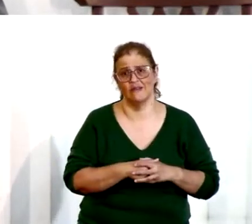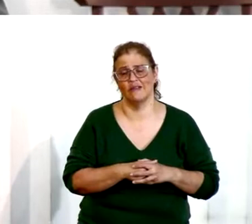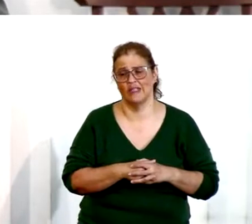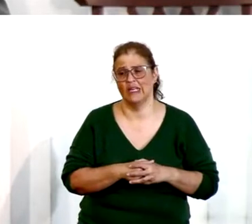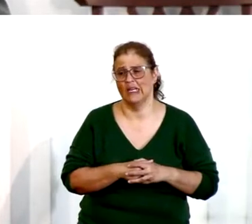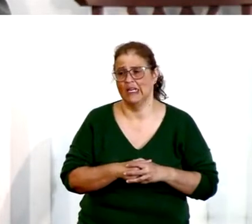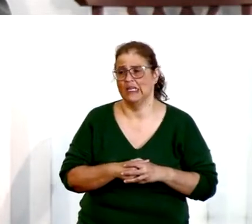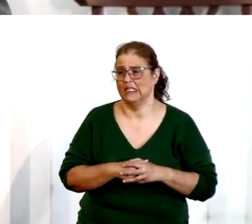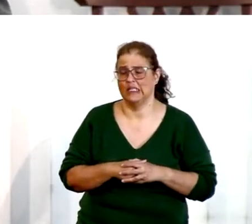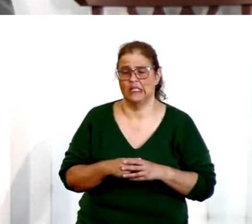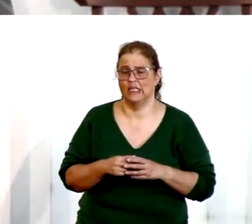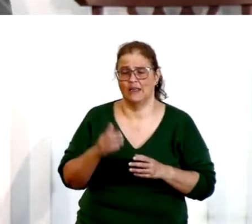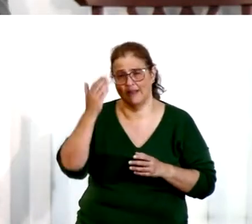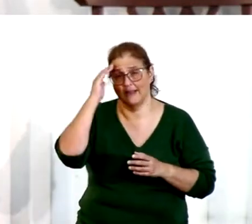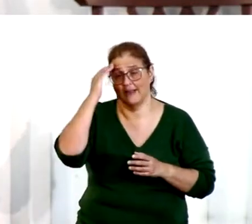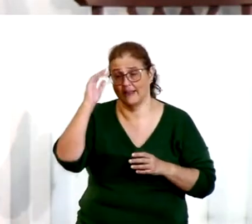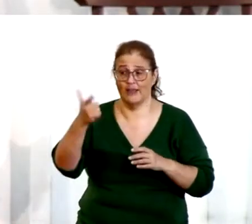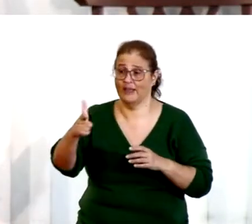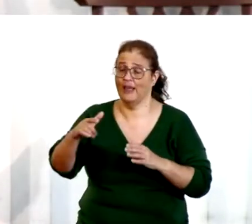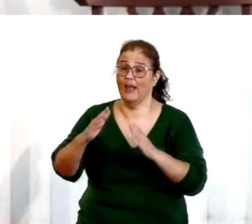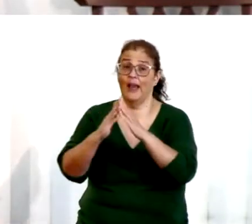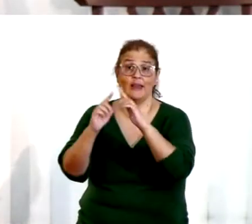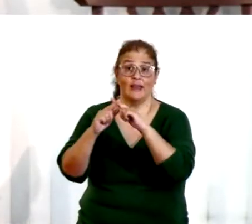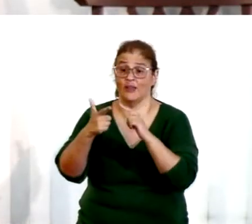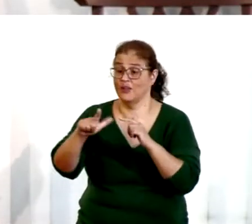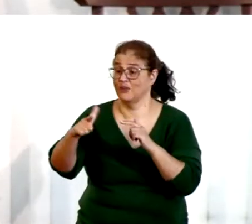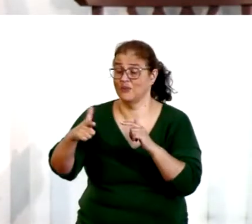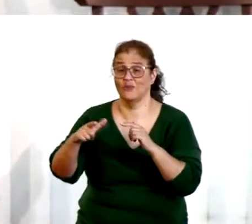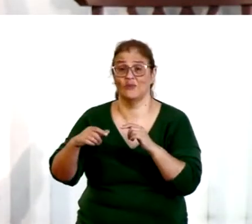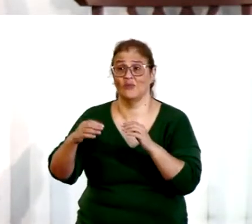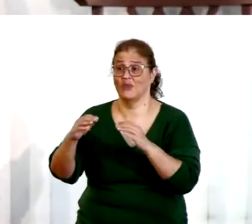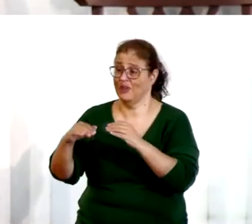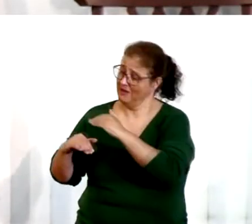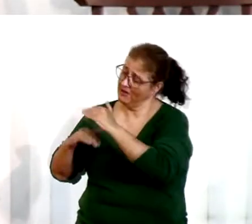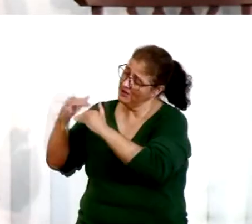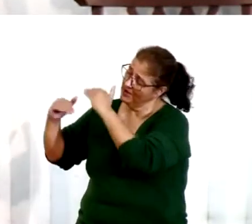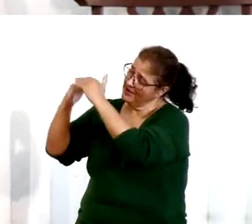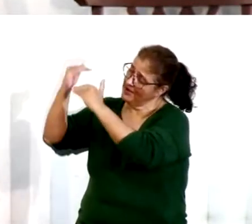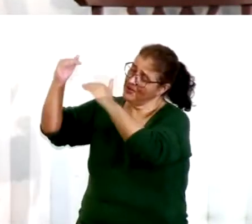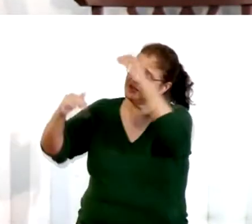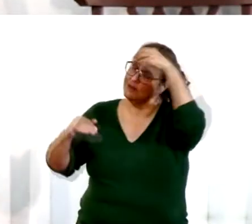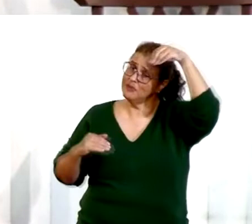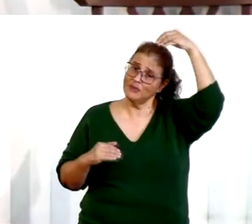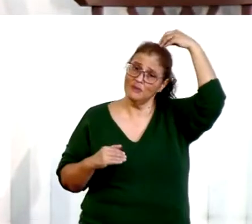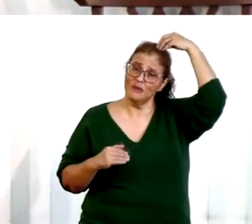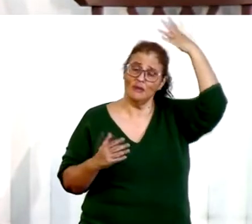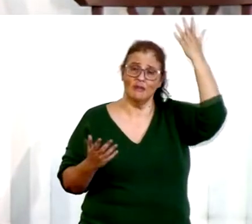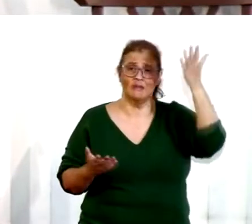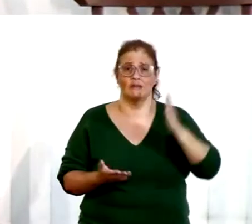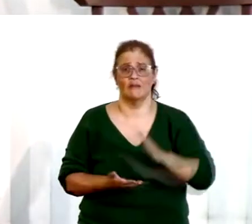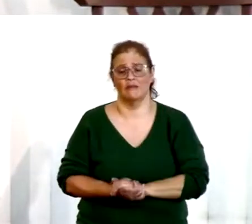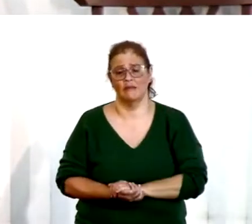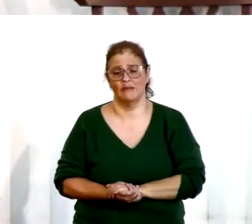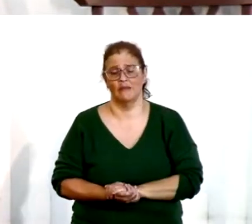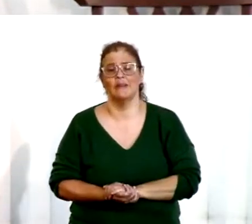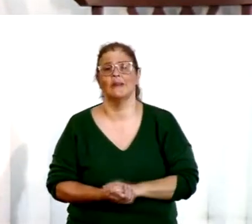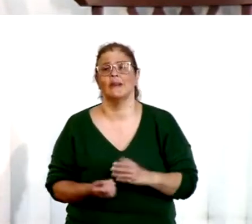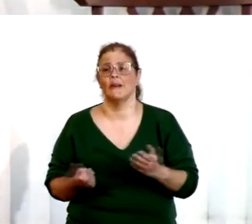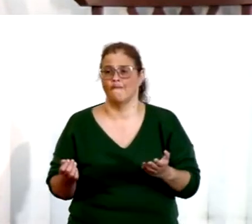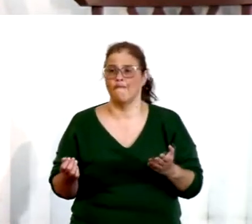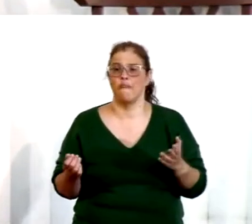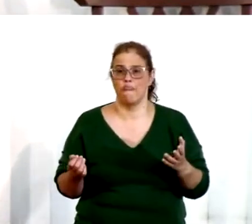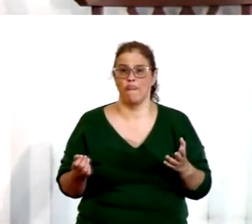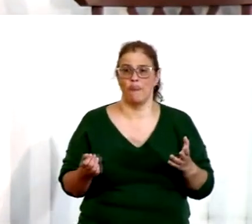crescimento espiritual. Bom, isso é o que tem que deixar. Mas o que vai no lugar? O que a gente coloca no lugar